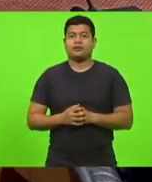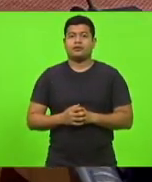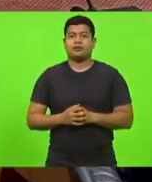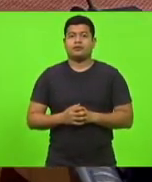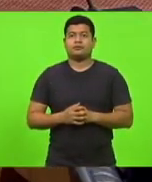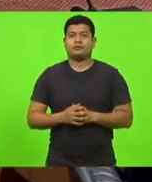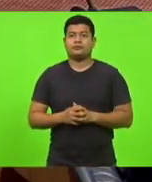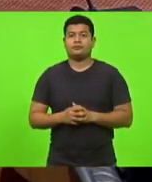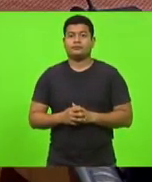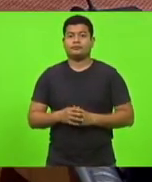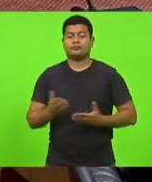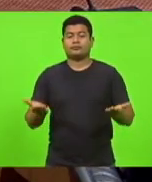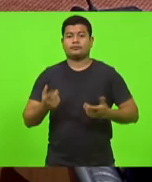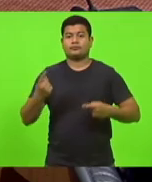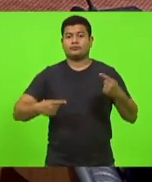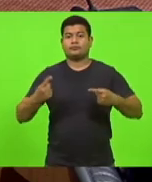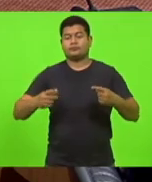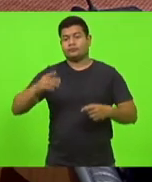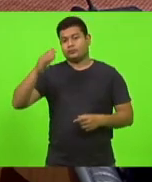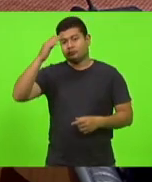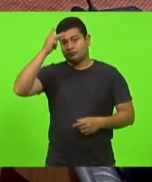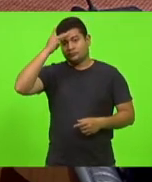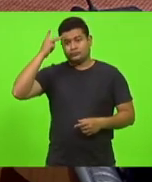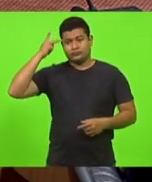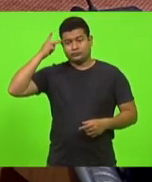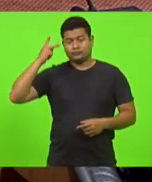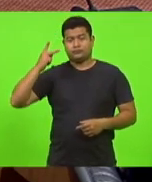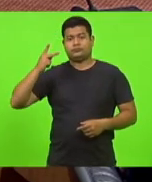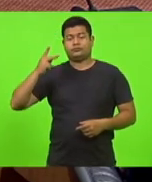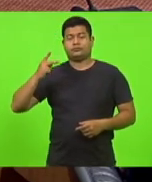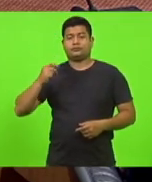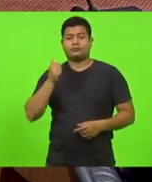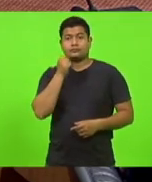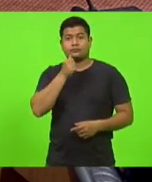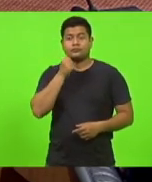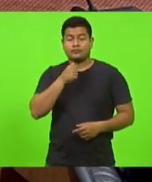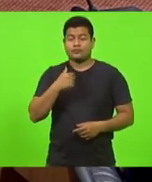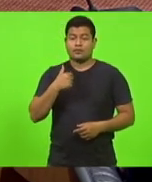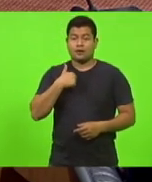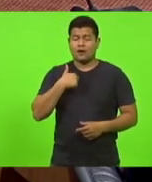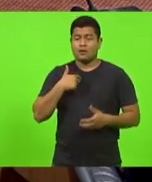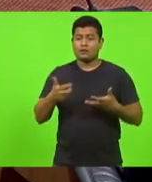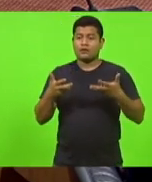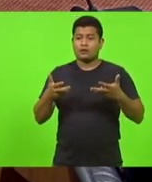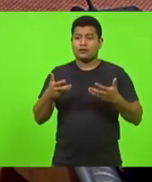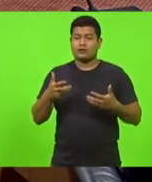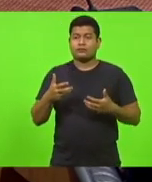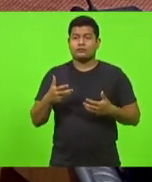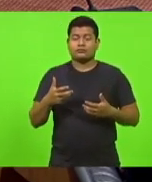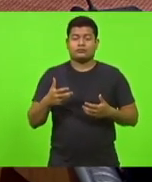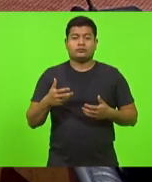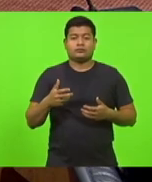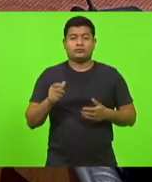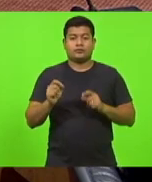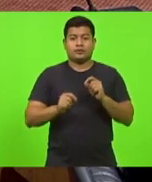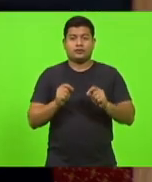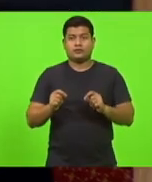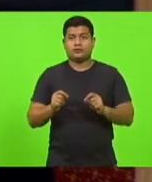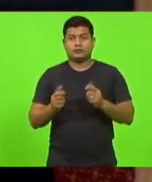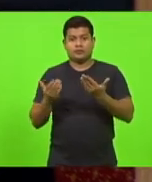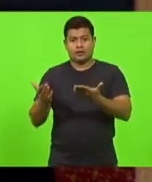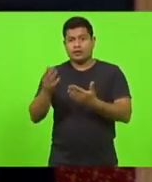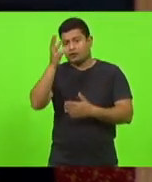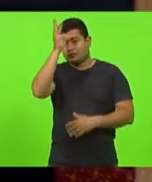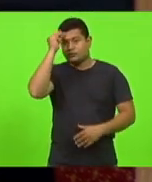A palavra, deputada Paulinha. Senhor presidente, eu quero aqui deixar muito claro que os destaques que a Lu apresenta, eu